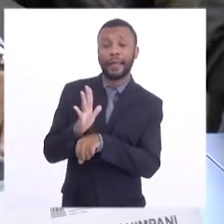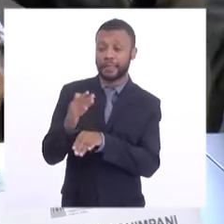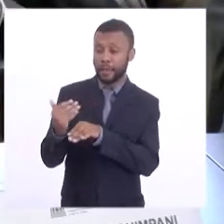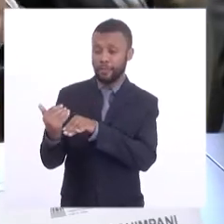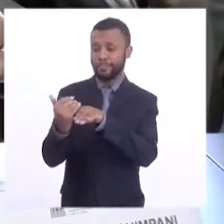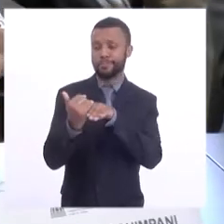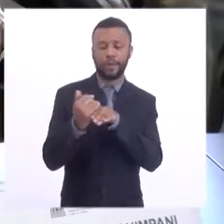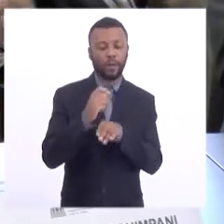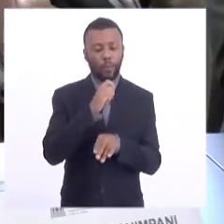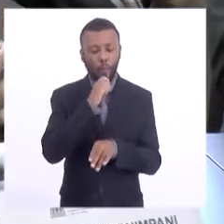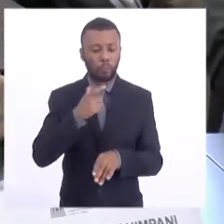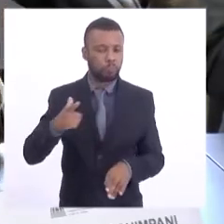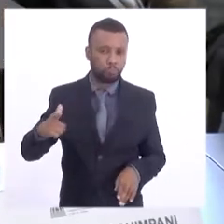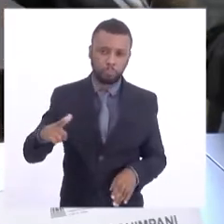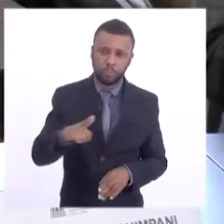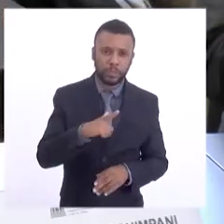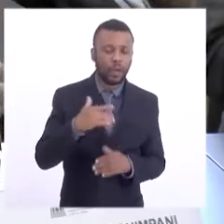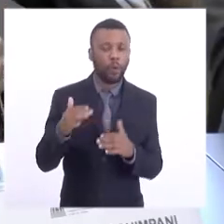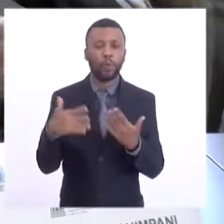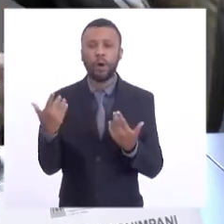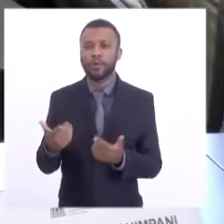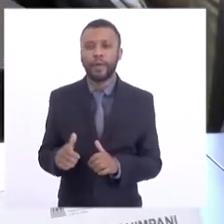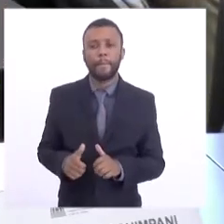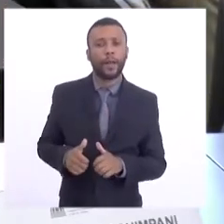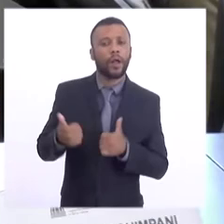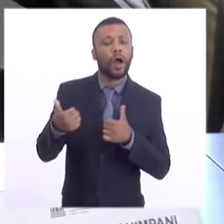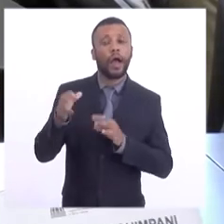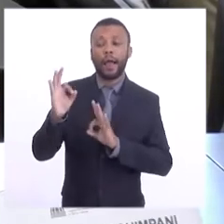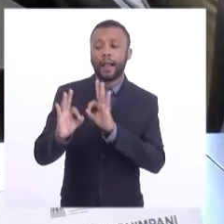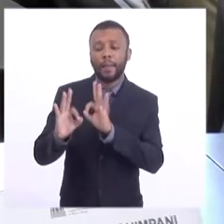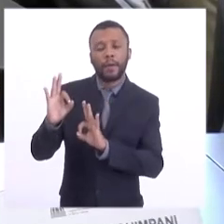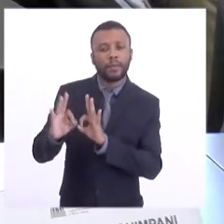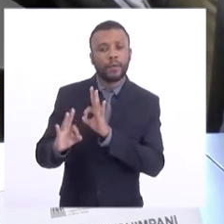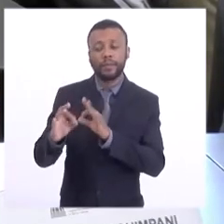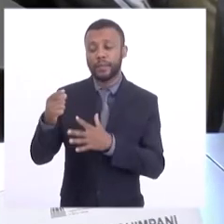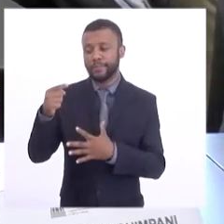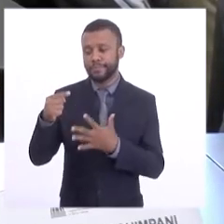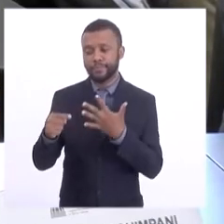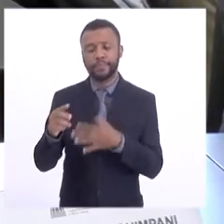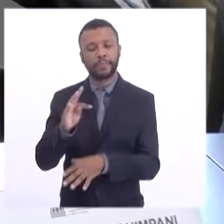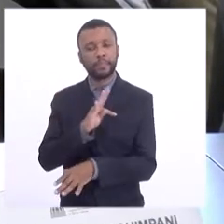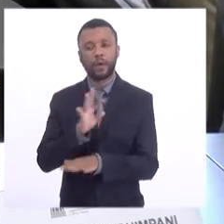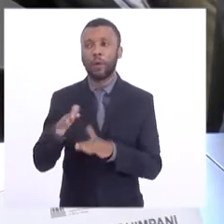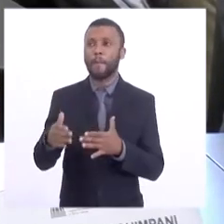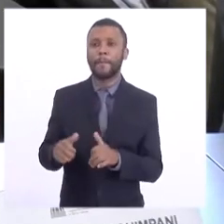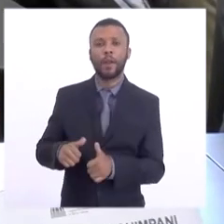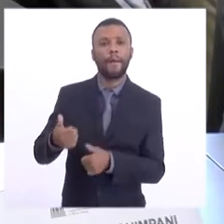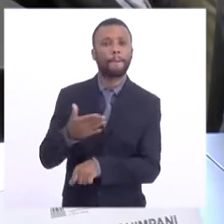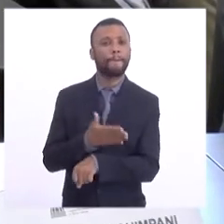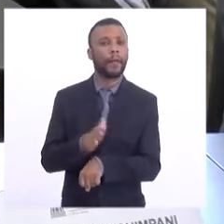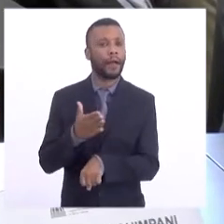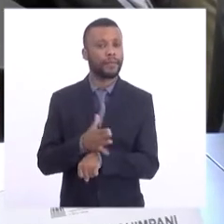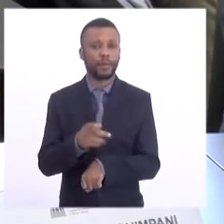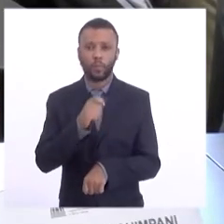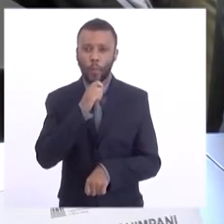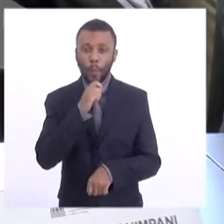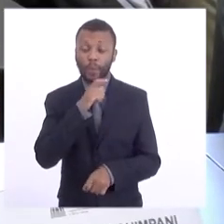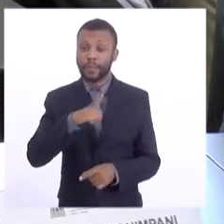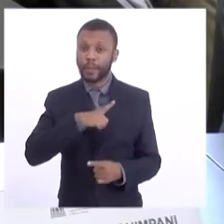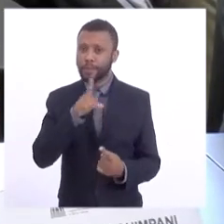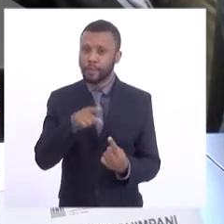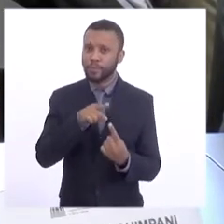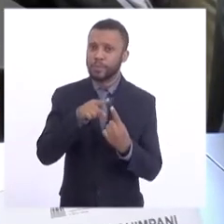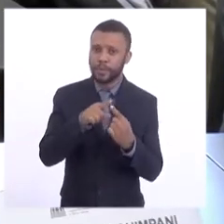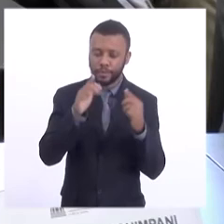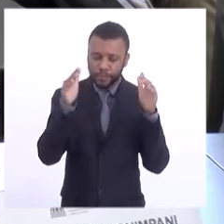uniformizada de quais seriam as melhores práticas na elaboração desses elementos técnicos que tem a ver com o objeto